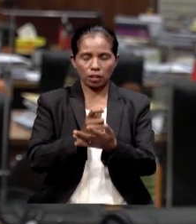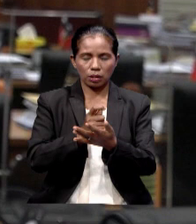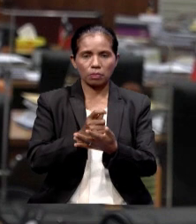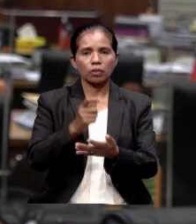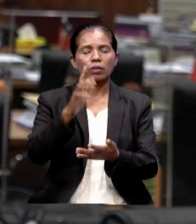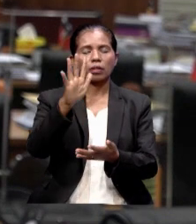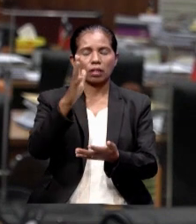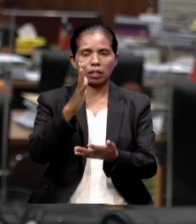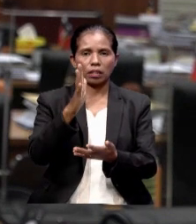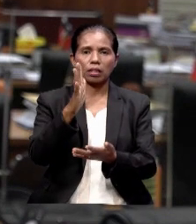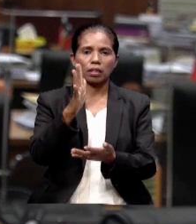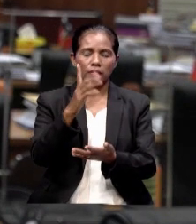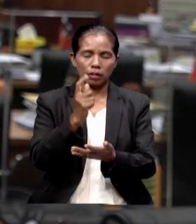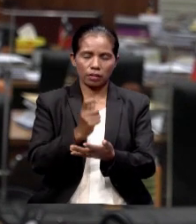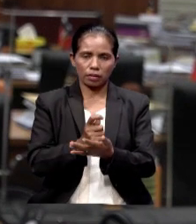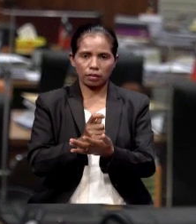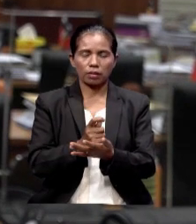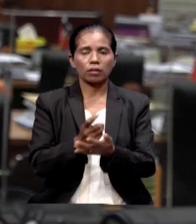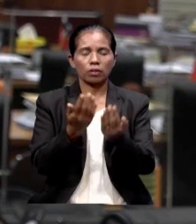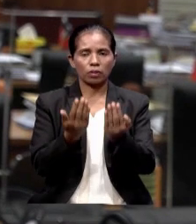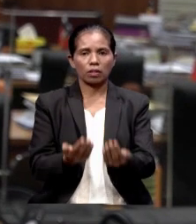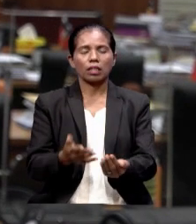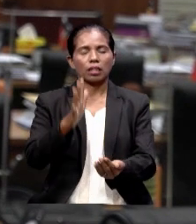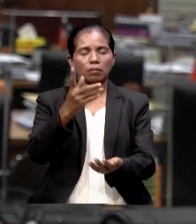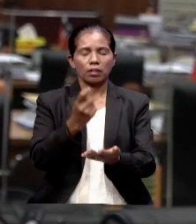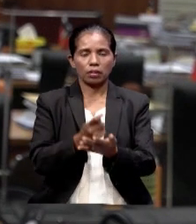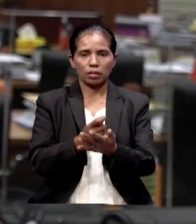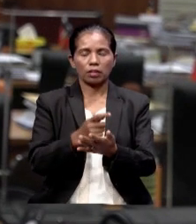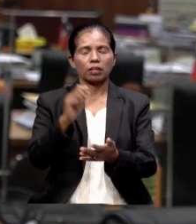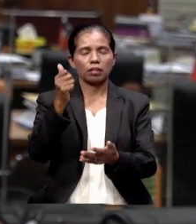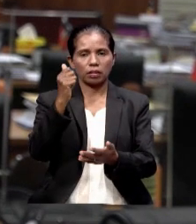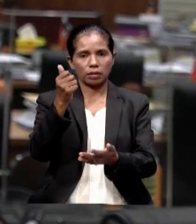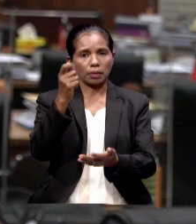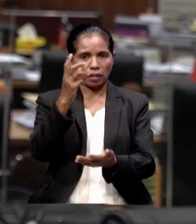Grave, né? Multa, você 5.000, bateu 10.000 dólares.